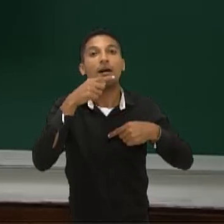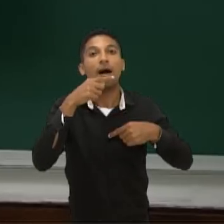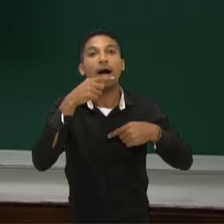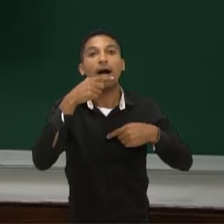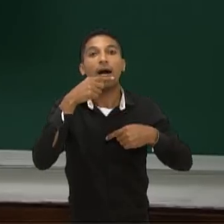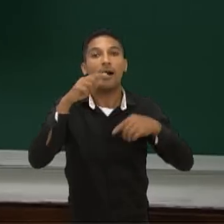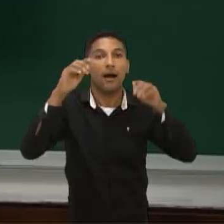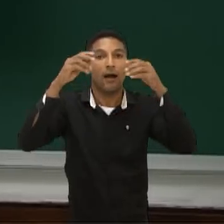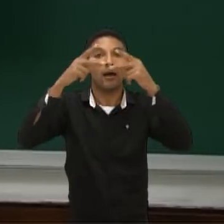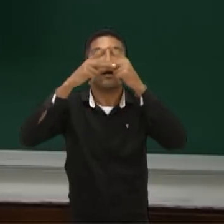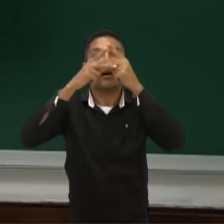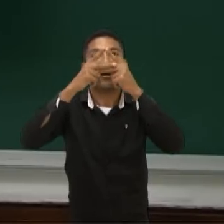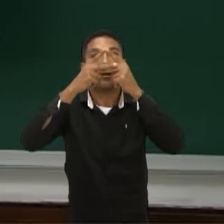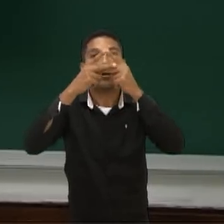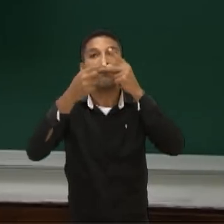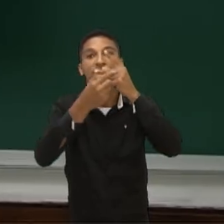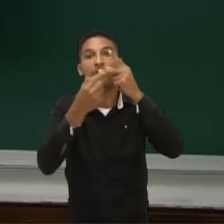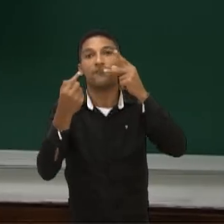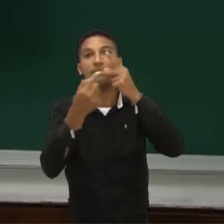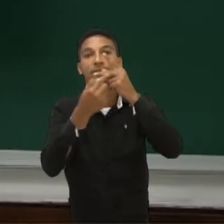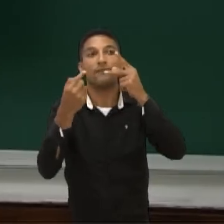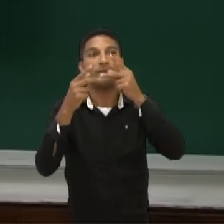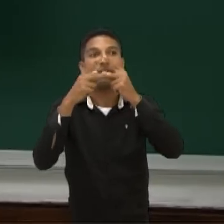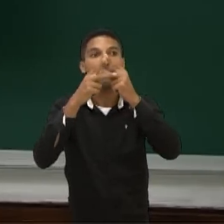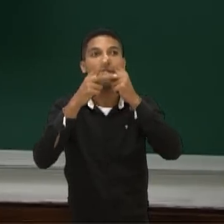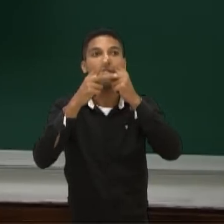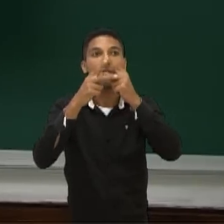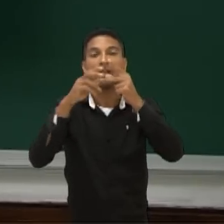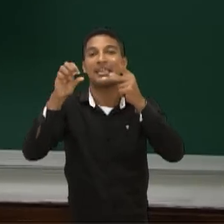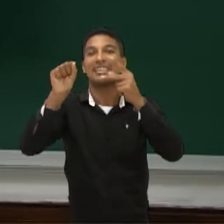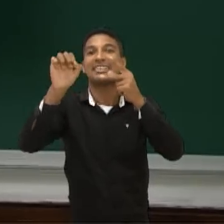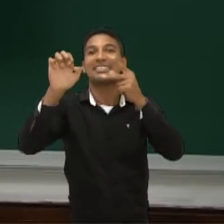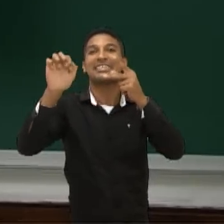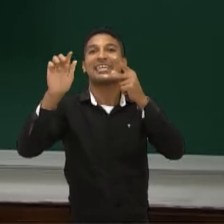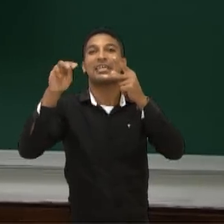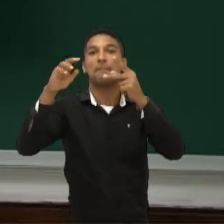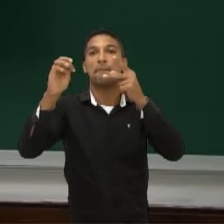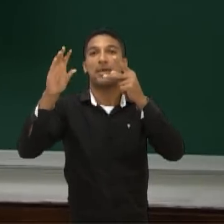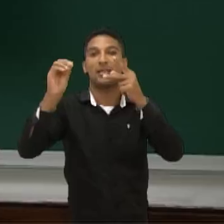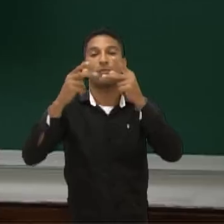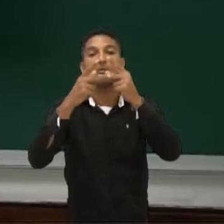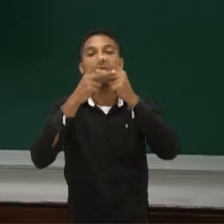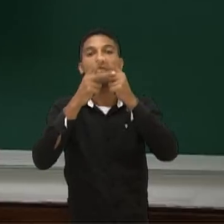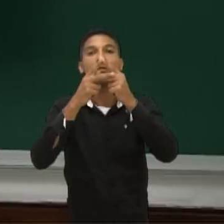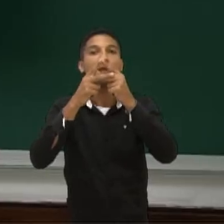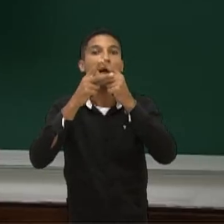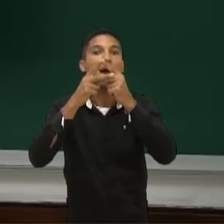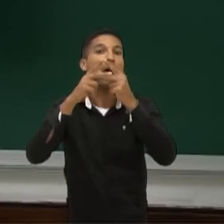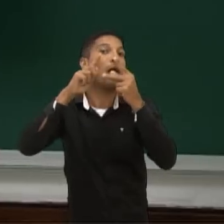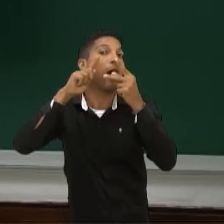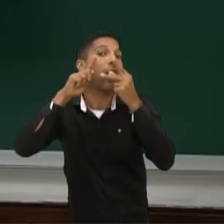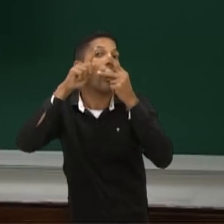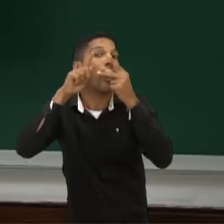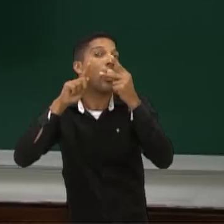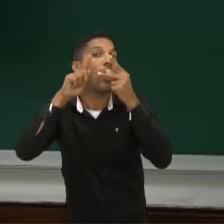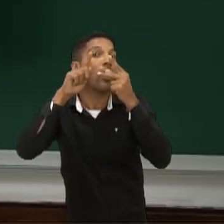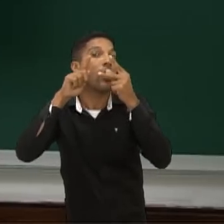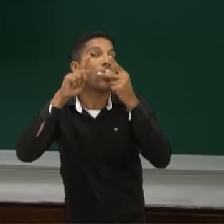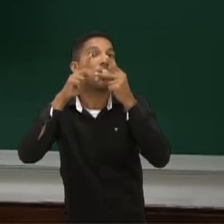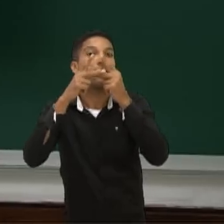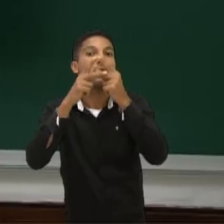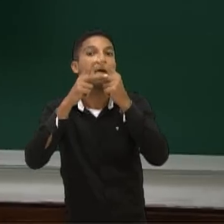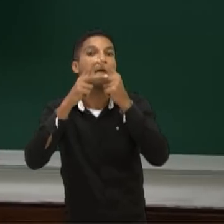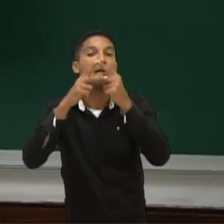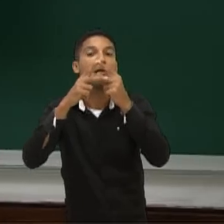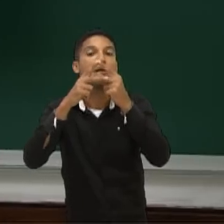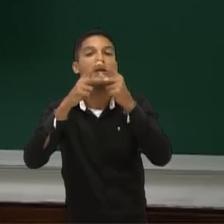estou chamando. Quando eu falo para vocês, olhem para o segmento CA. Então, eu estou falando, olhem para esse ladinho do triângulo, tá bom? É um